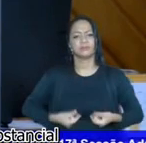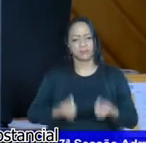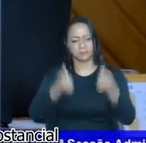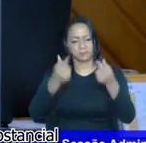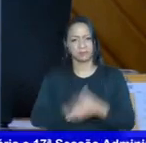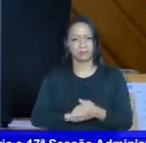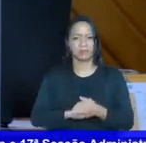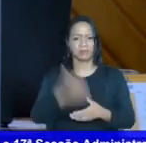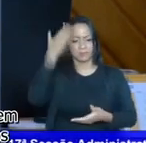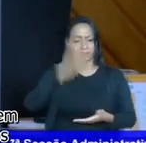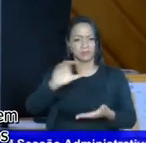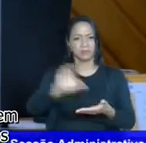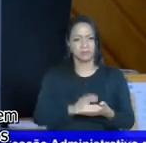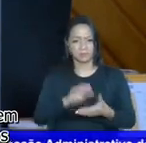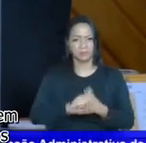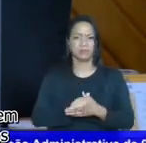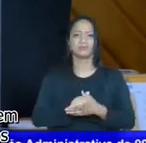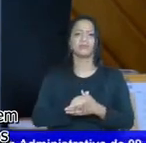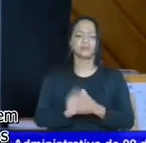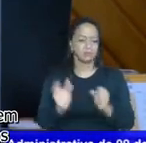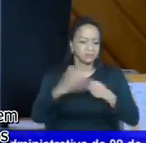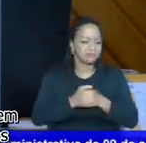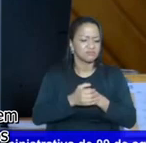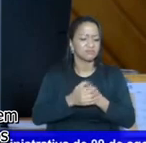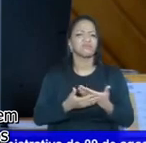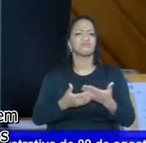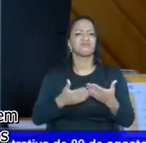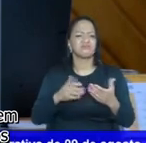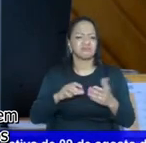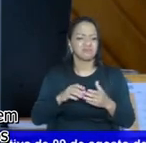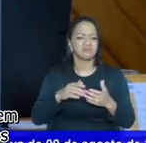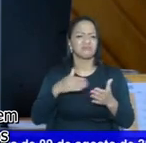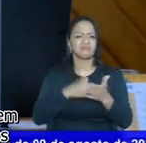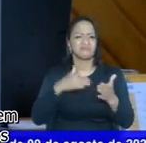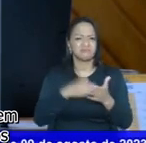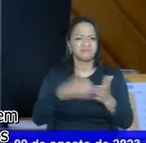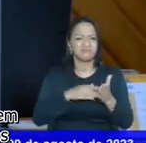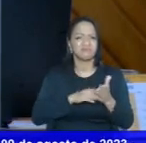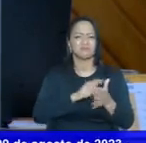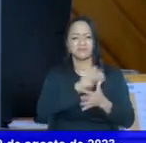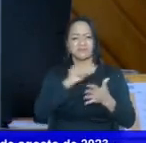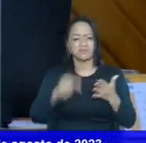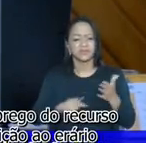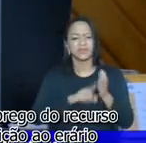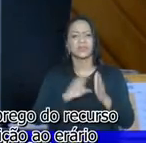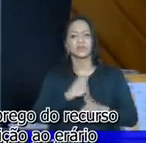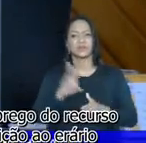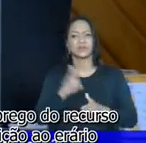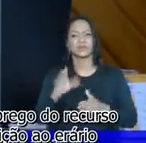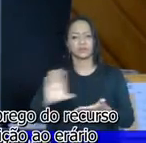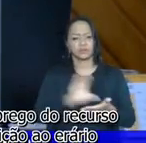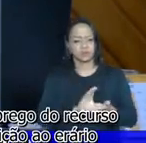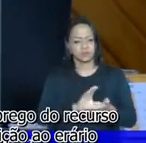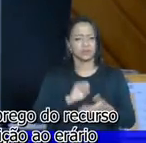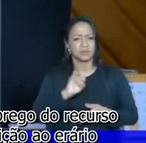forma substancial, sem a adoção de omissões ou lacunas que quebrem a cadeia de identificação do emprego de recursos. Se o candidato